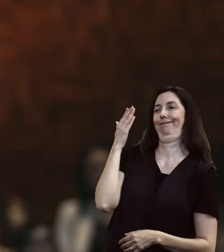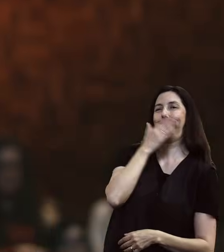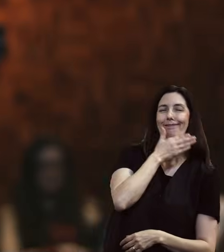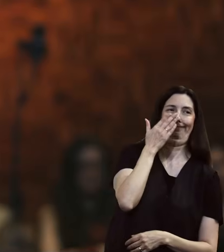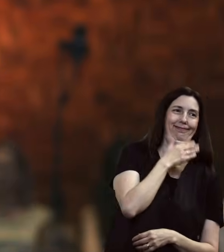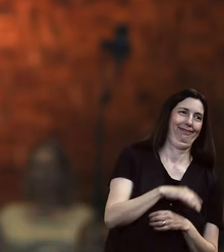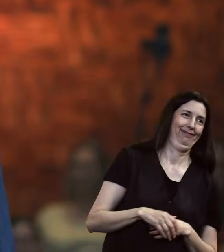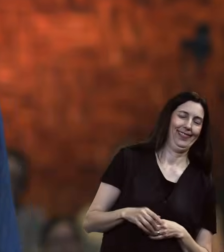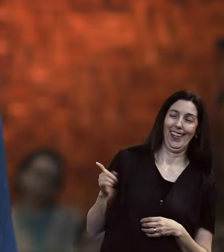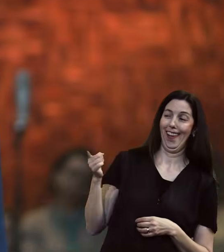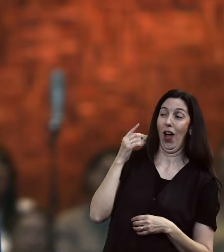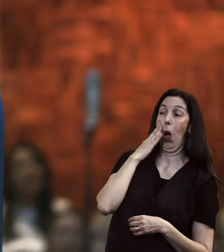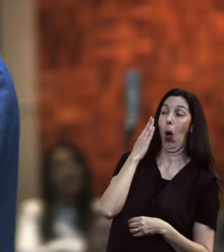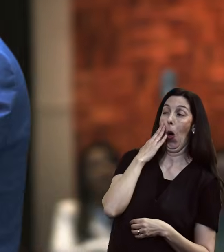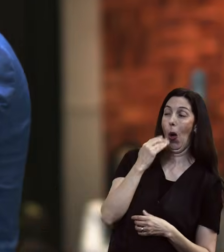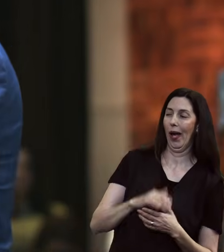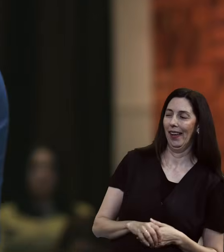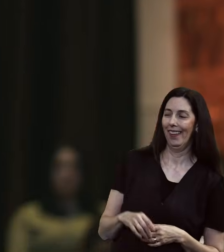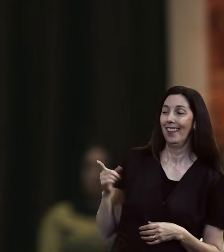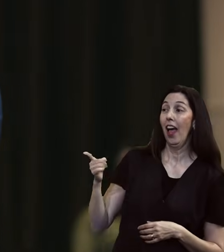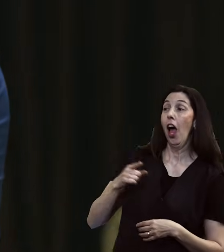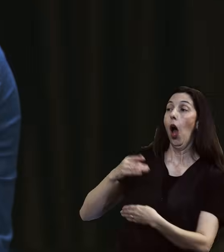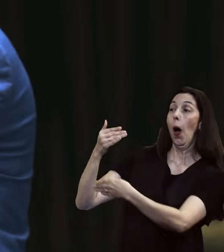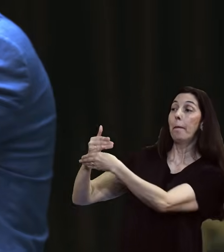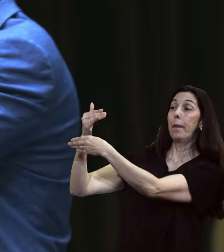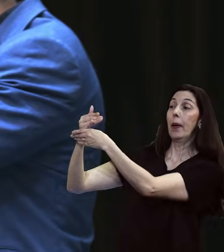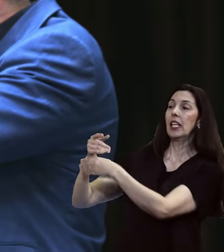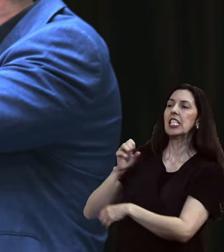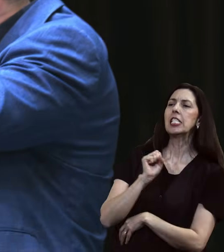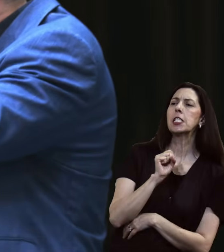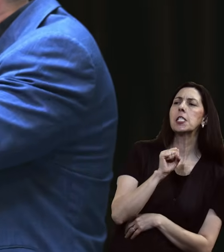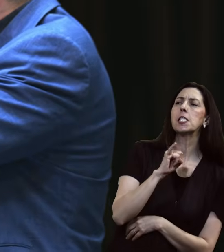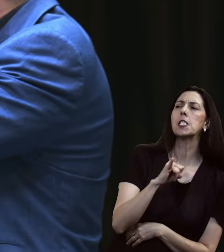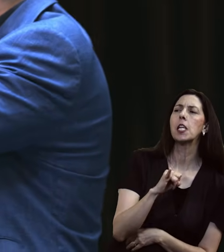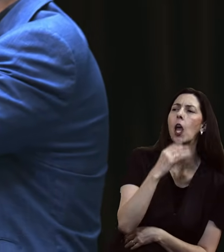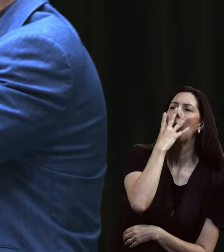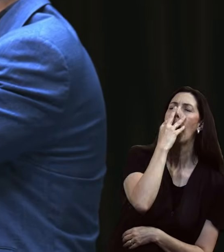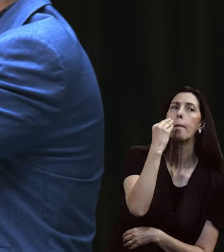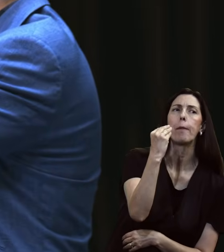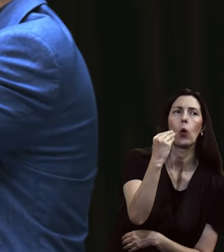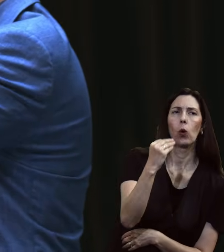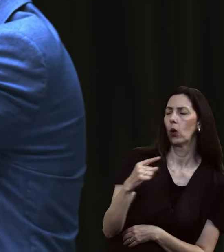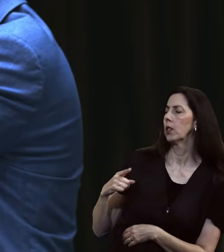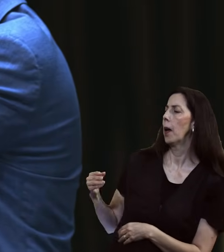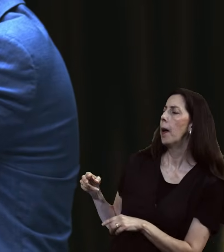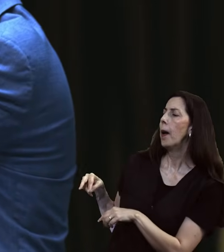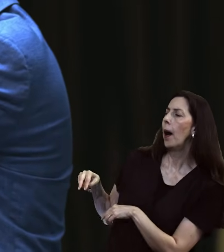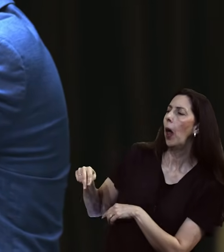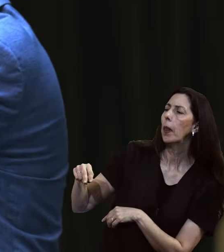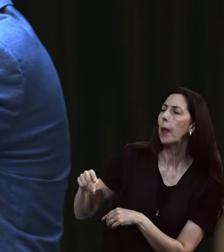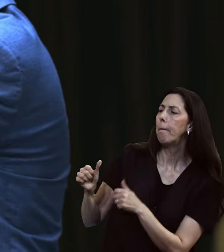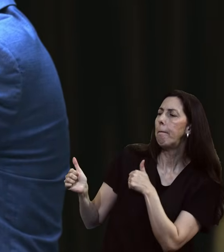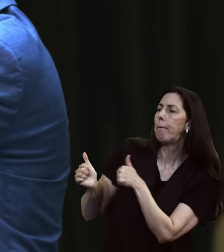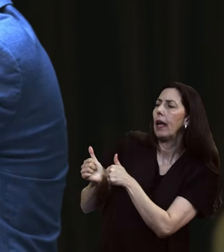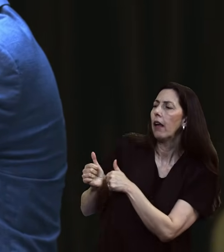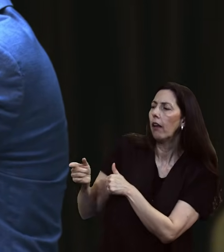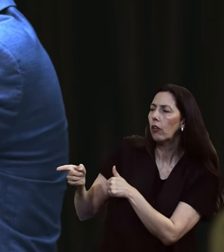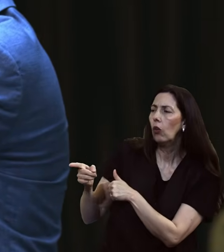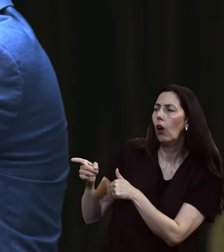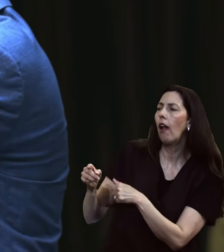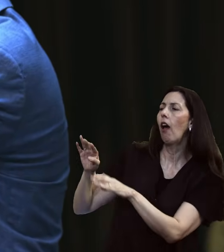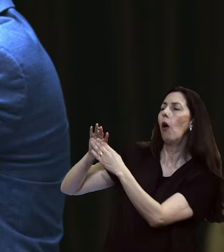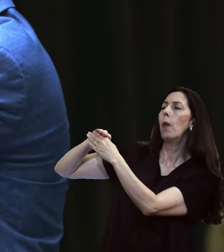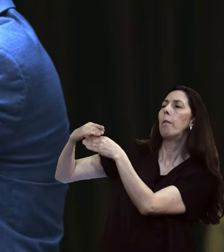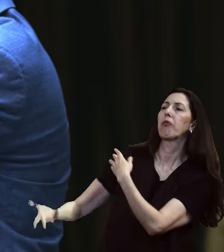ridículos. Mas não desista do propósito que Deus colocou no